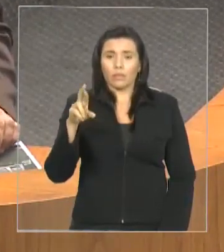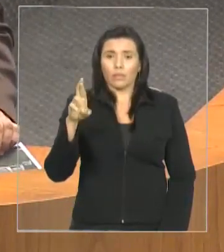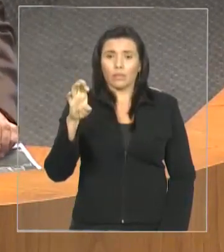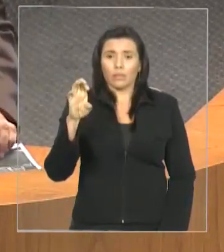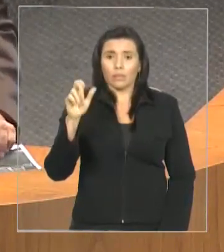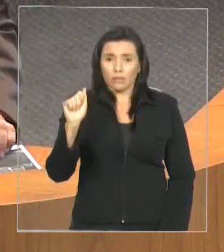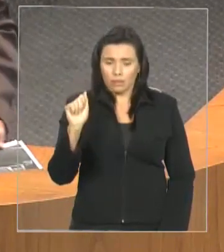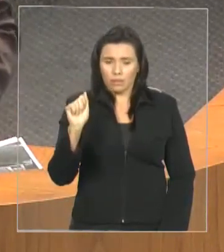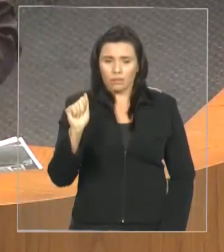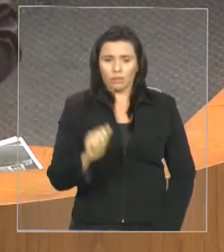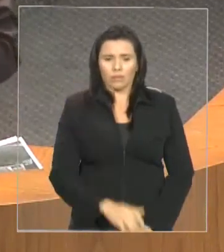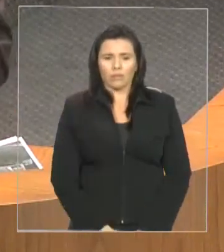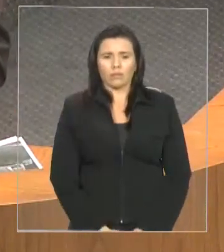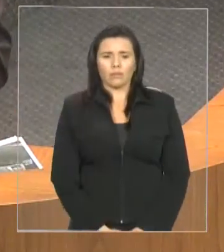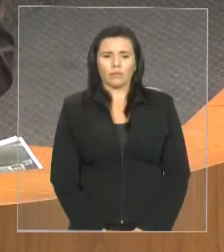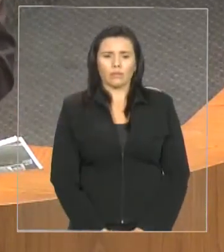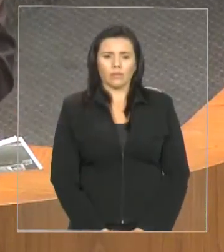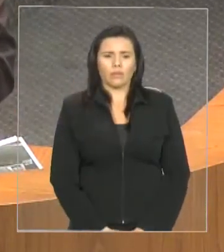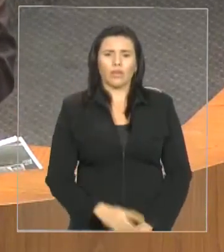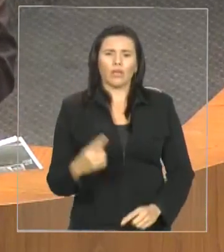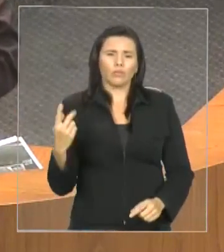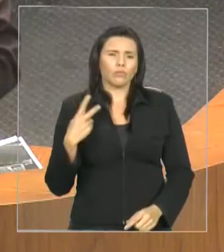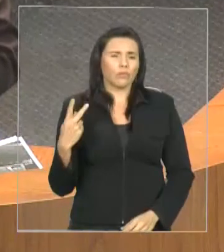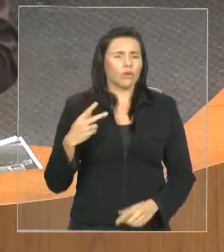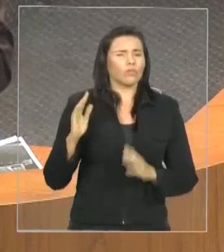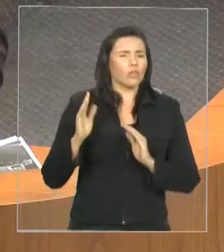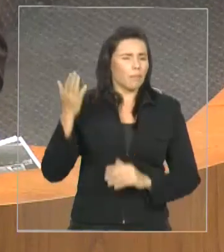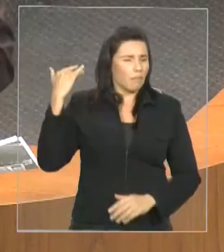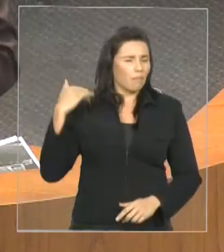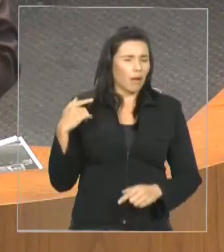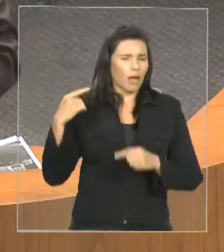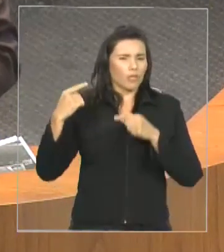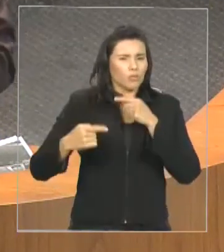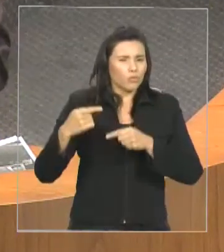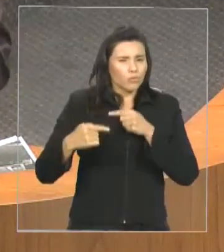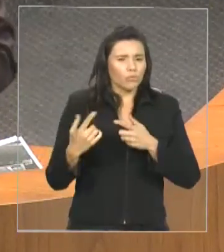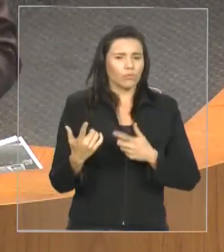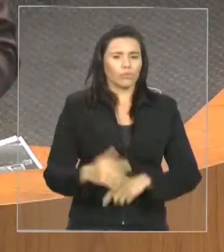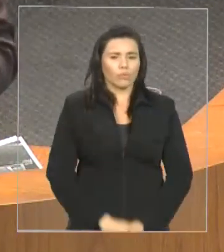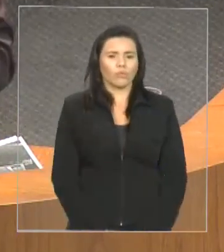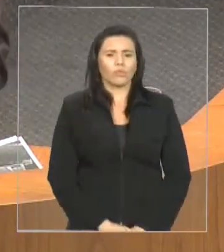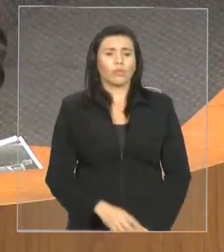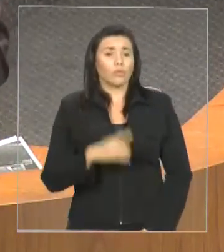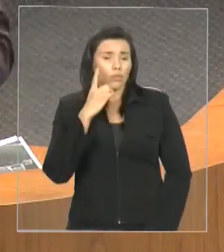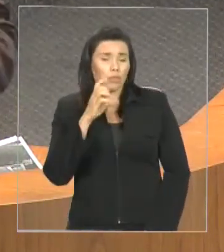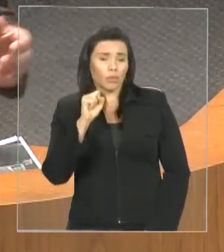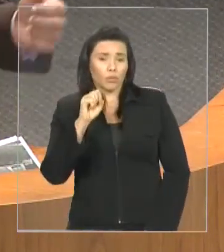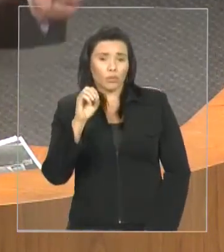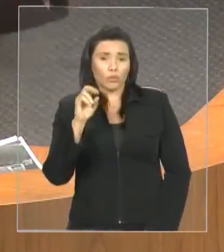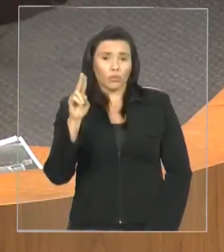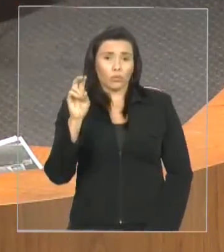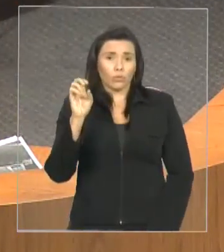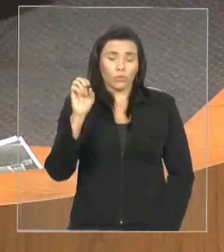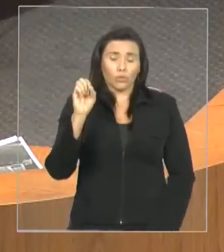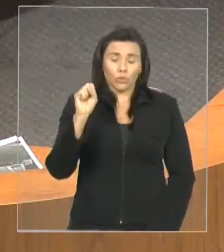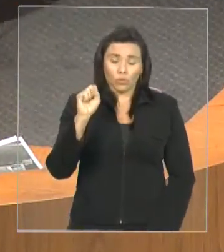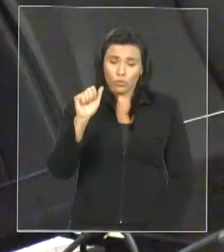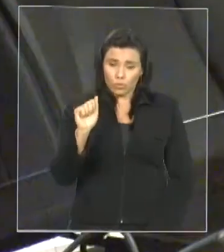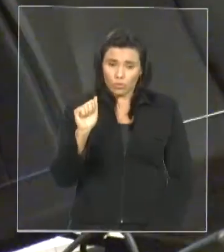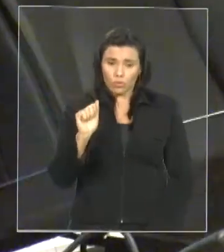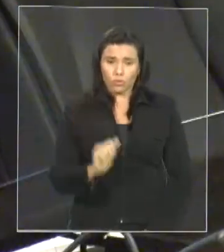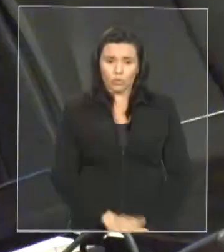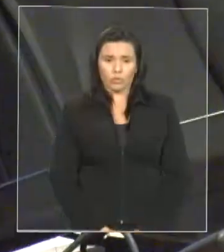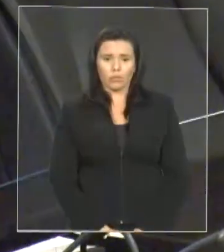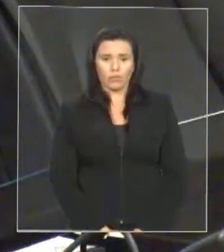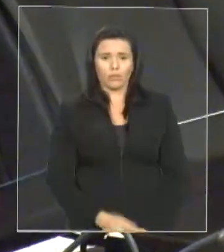essa referência. Mas eu respeito a oposição. Da deputada André, deputado Souza Neto, deputado Edilásio. Peço para Vossa Excelência finalizar,